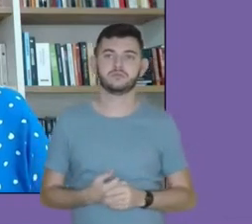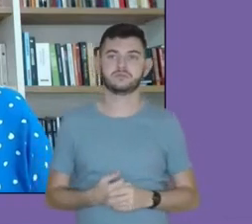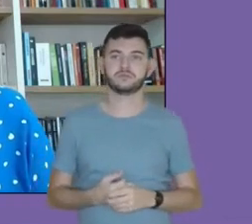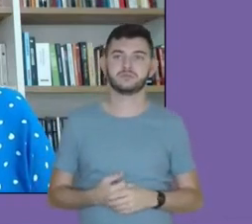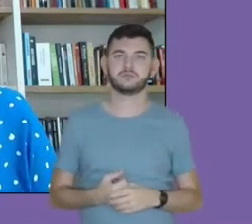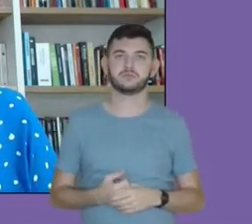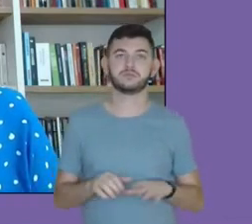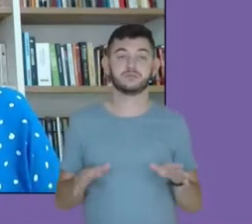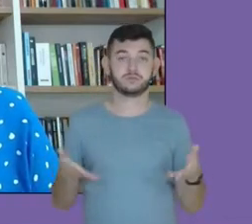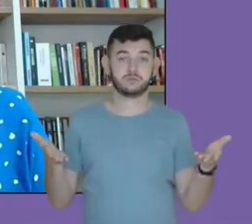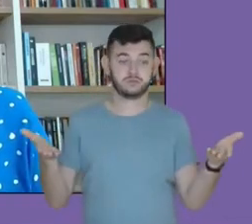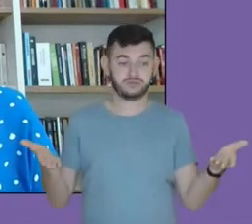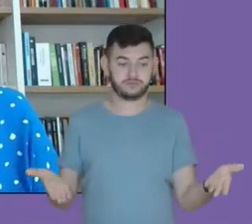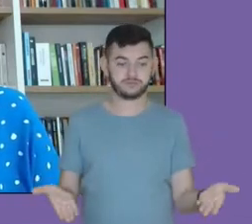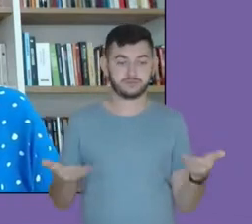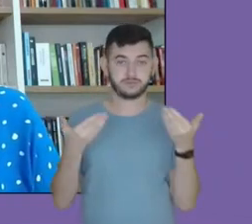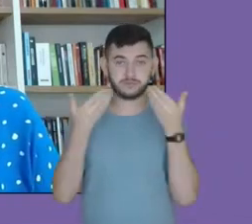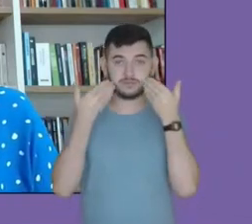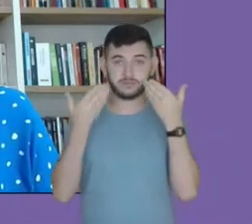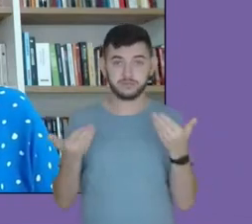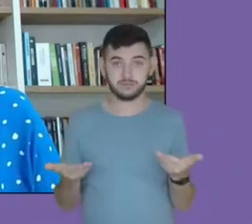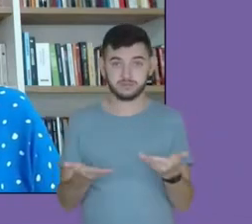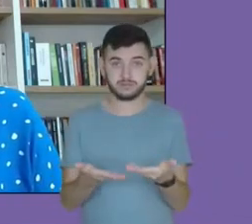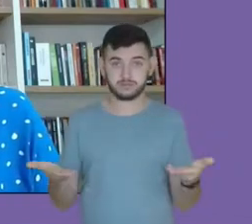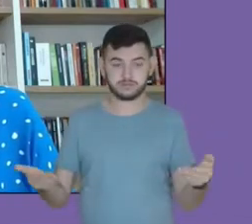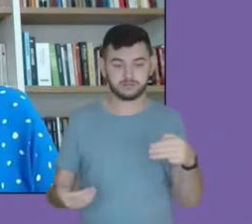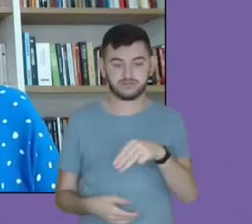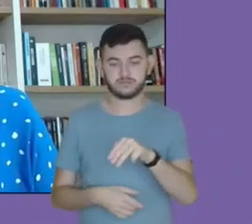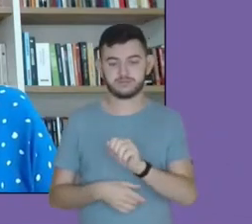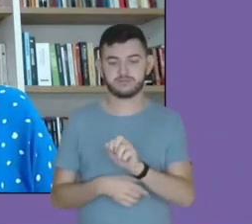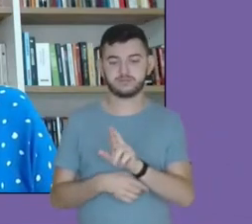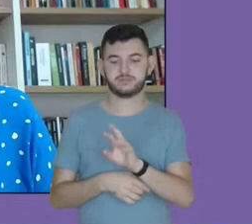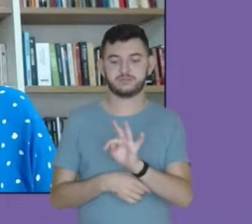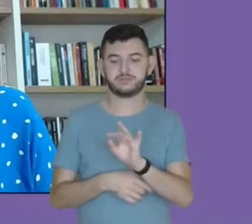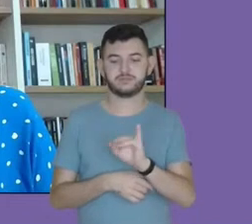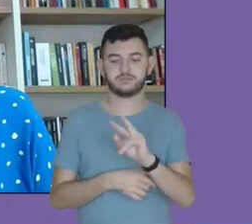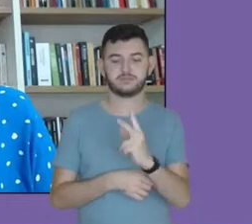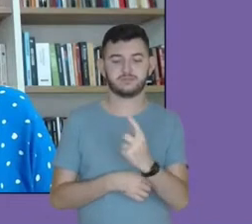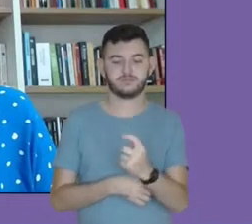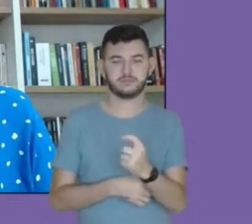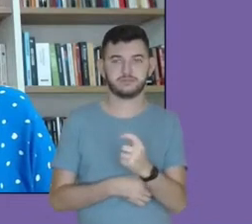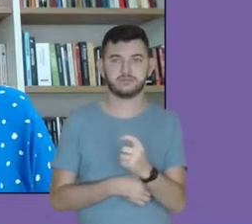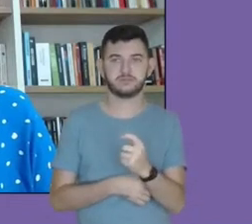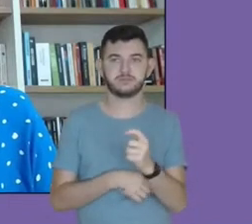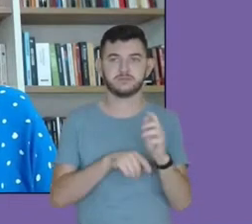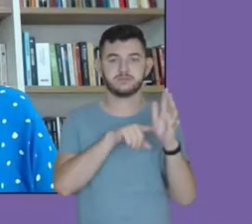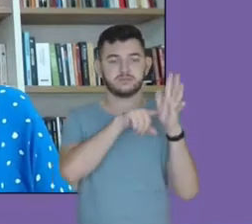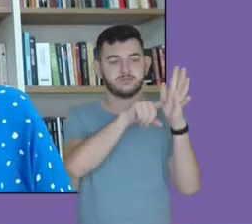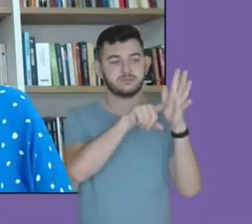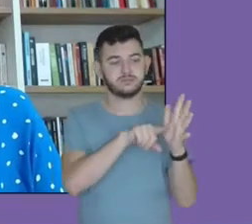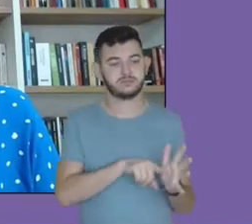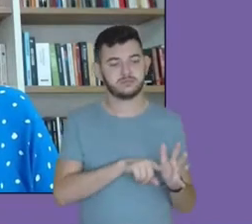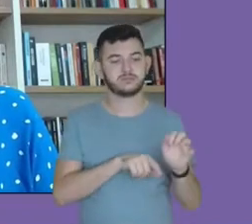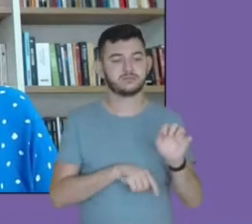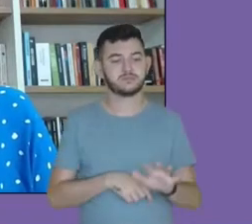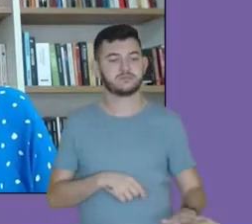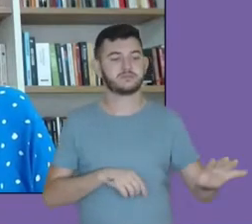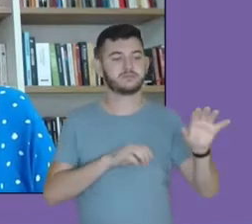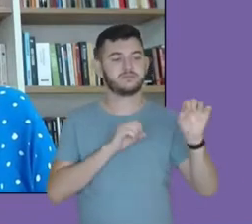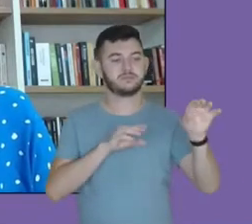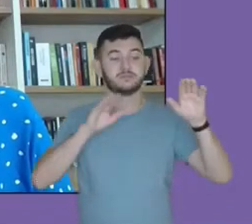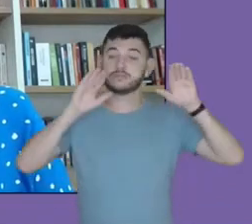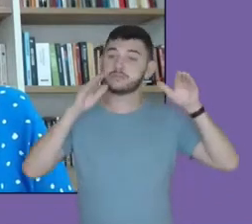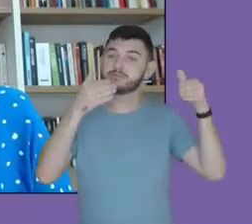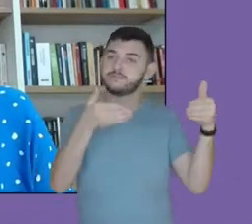Agora eu quero apresentar a vocês a Martinha. A Martinha é pesquisadora em educação, com ênfase